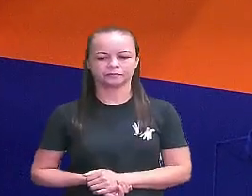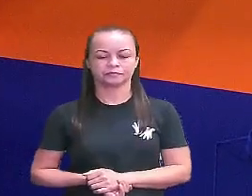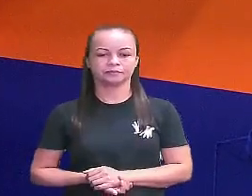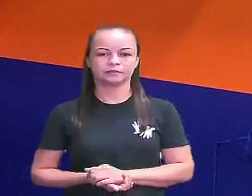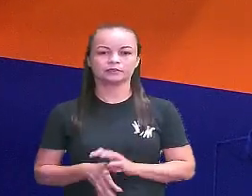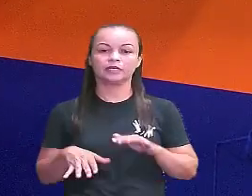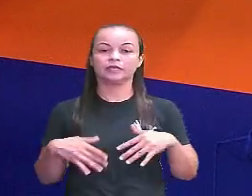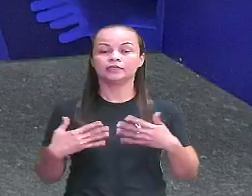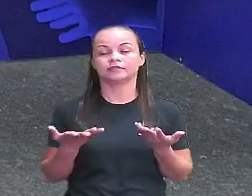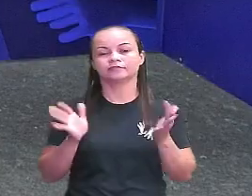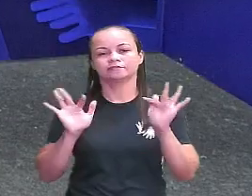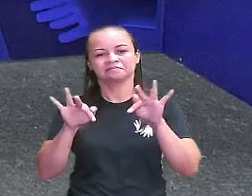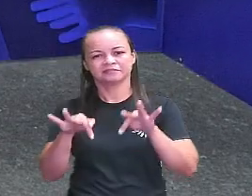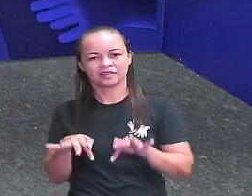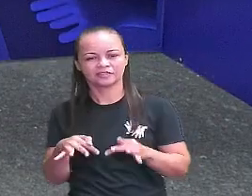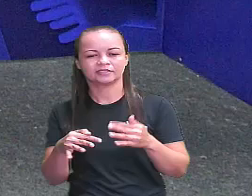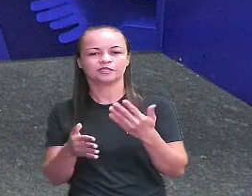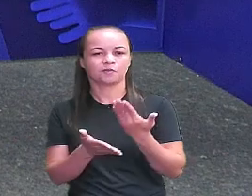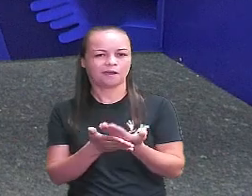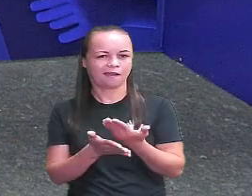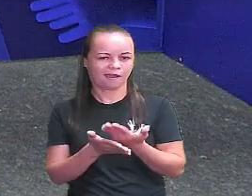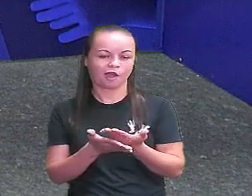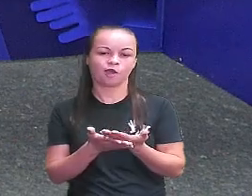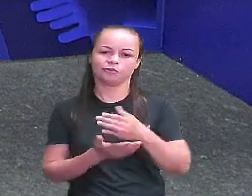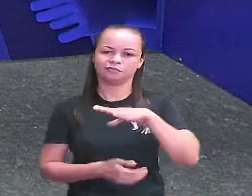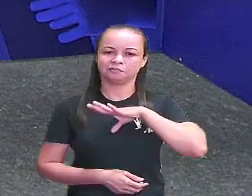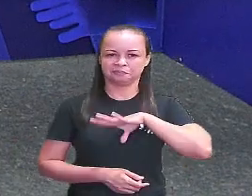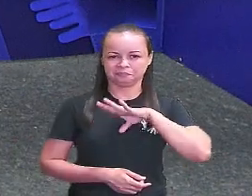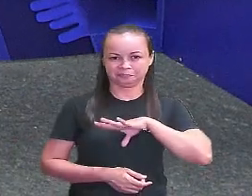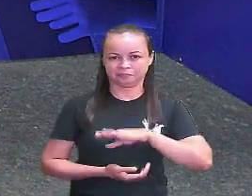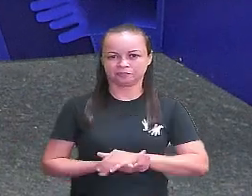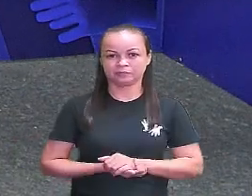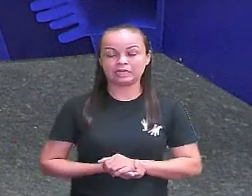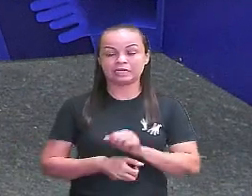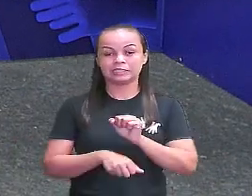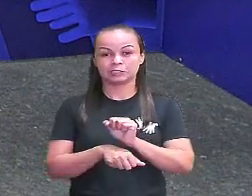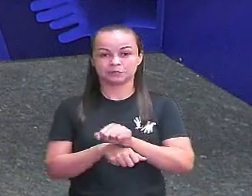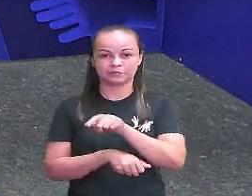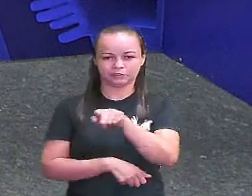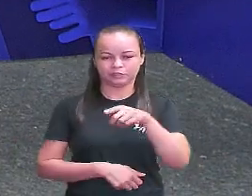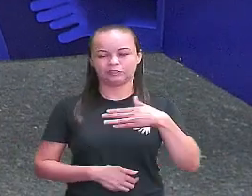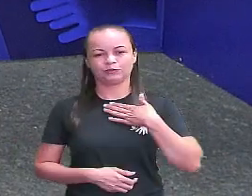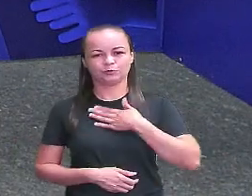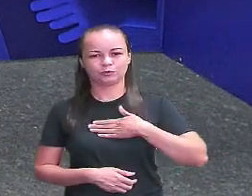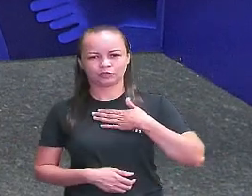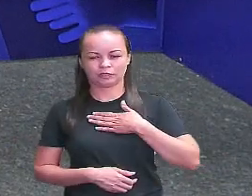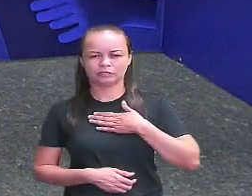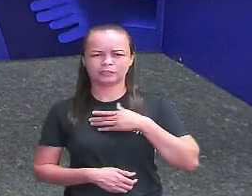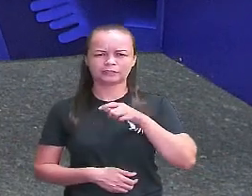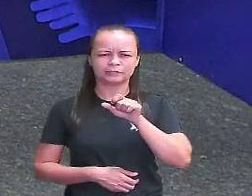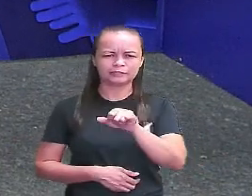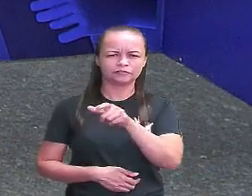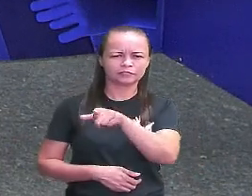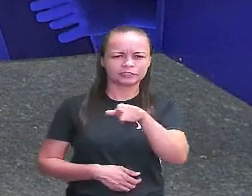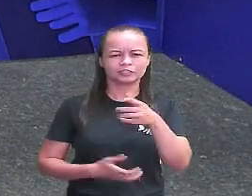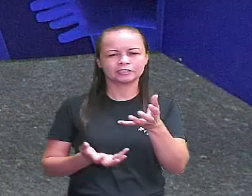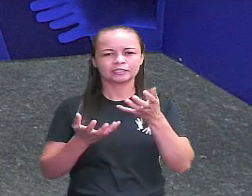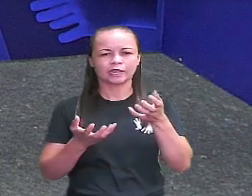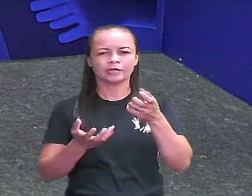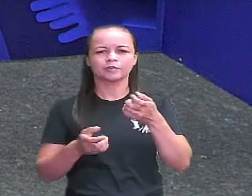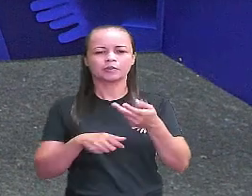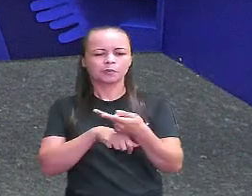E assim finalizamos mais uma aula de língua portuguesa, espero que vocês tenham gostado. Qualquer coisa, pode me procurar lá nas